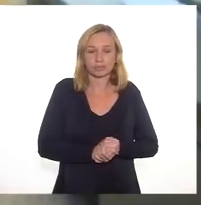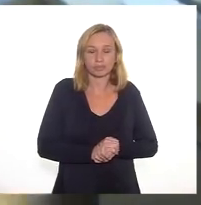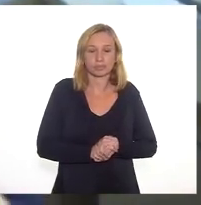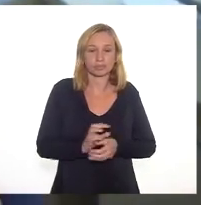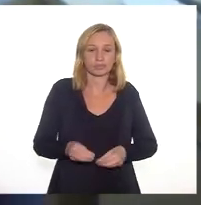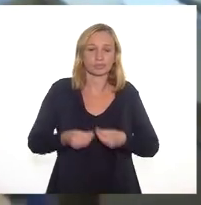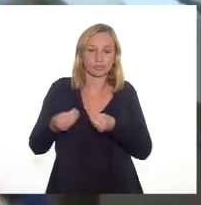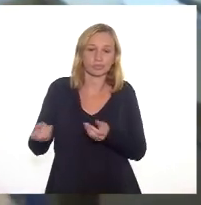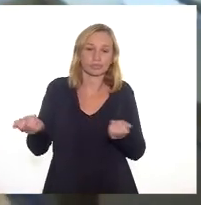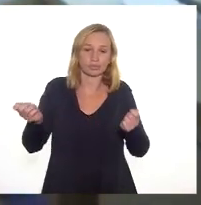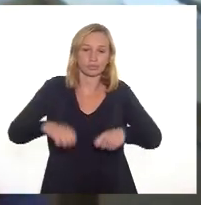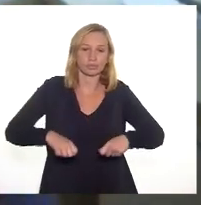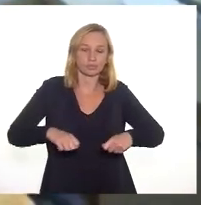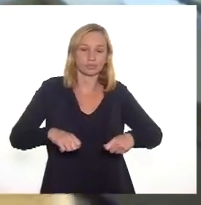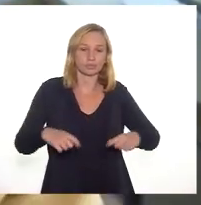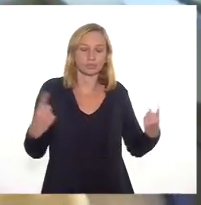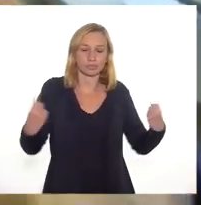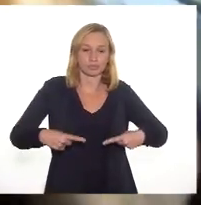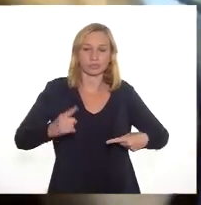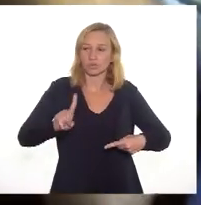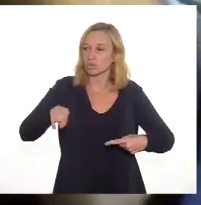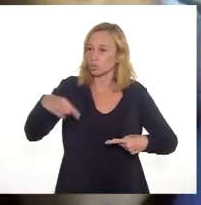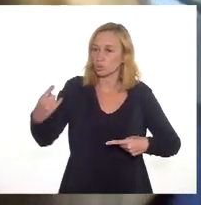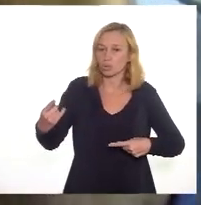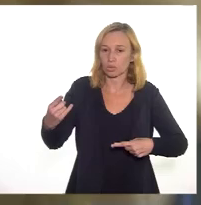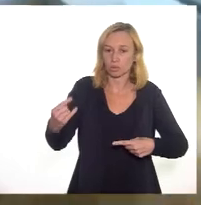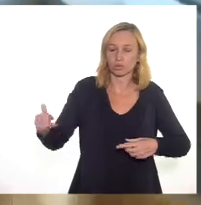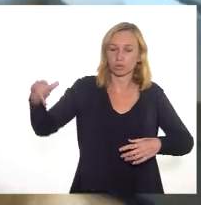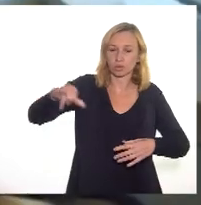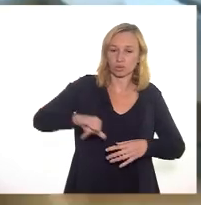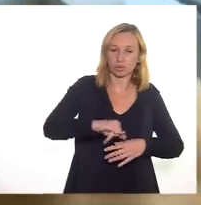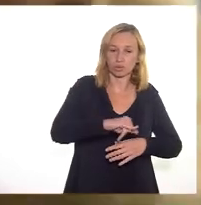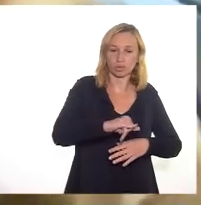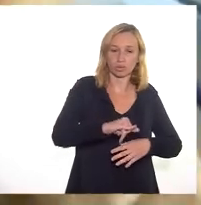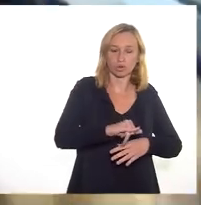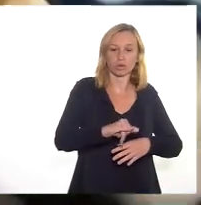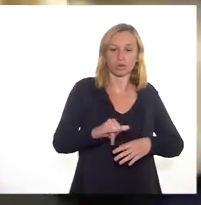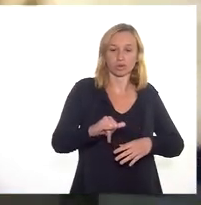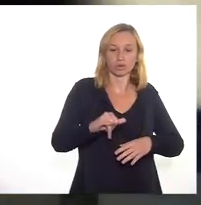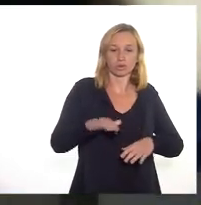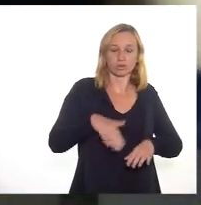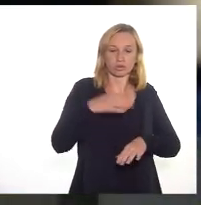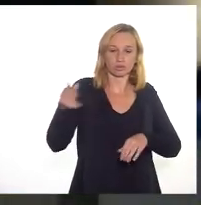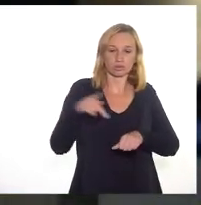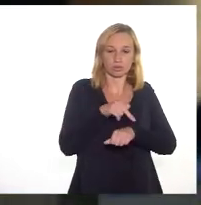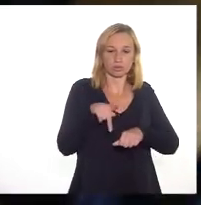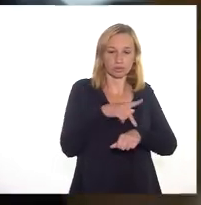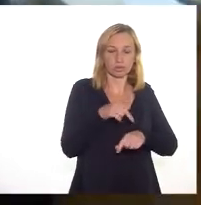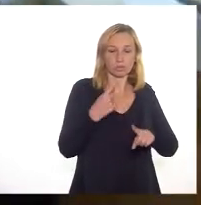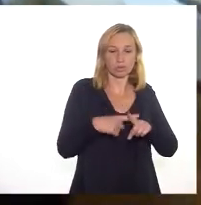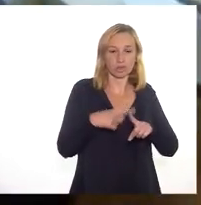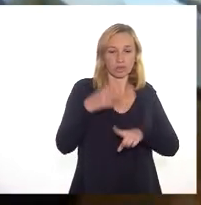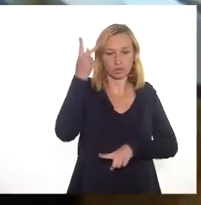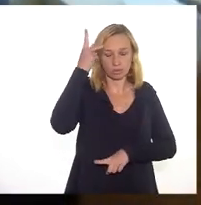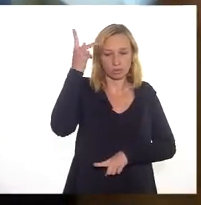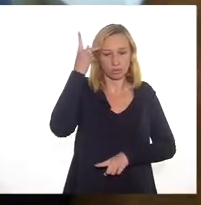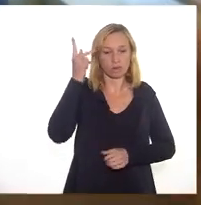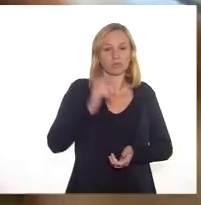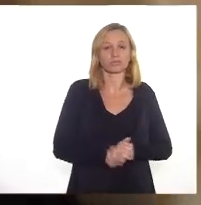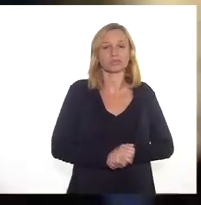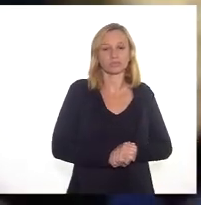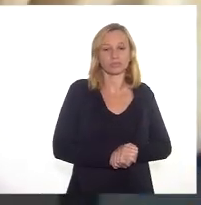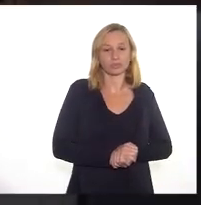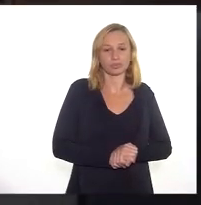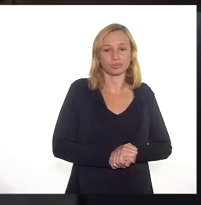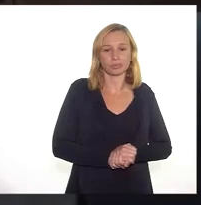Galeão competitividade com outros aeroportos internacionais, porque São Paulo é 9, né?